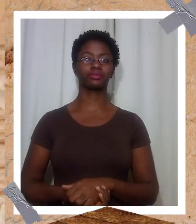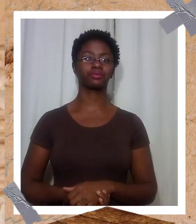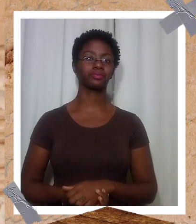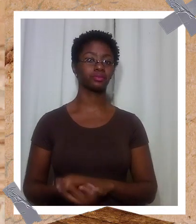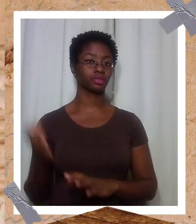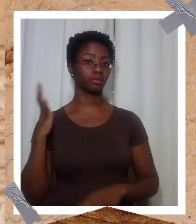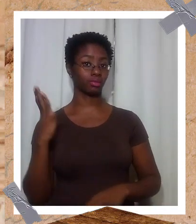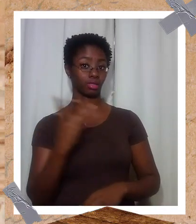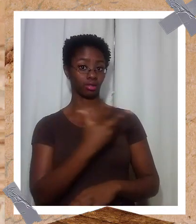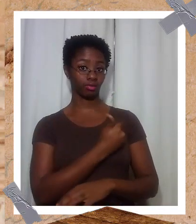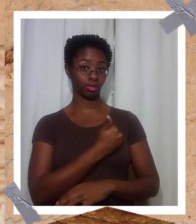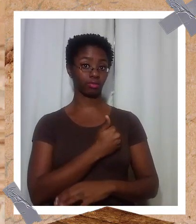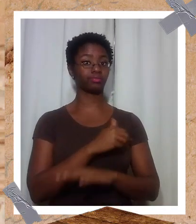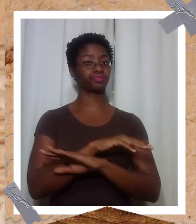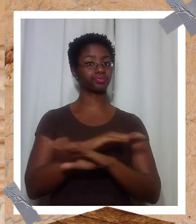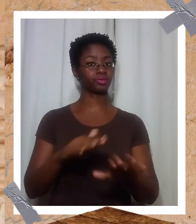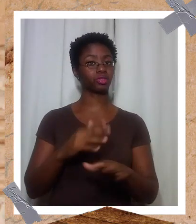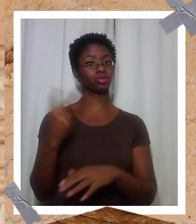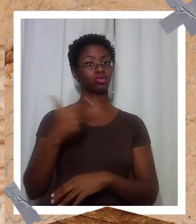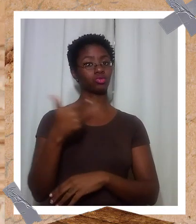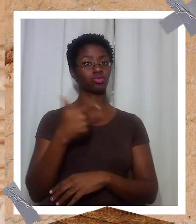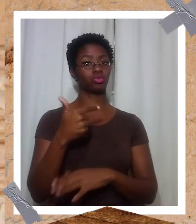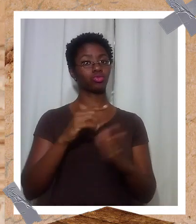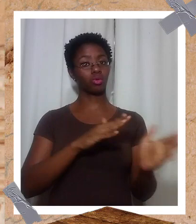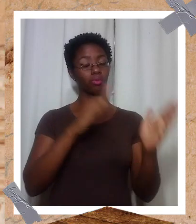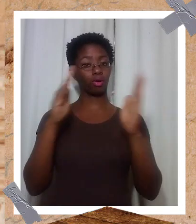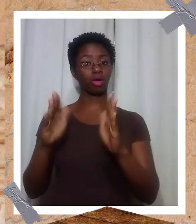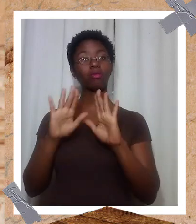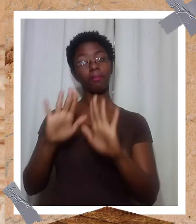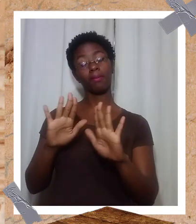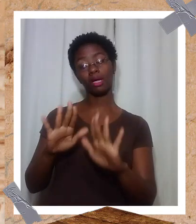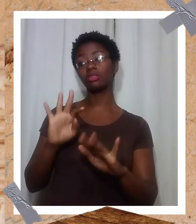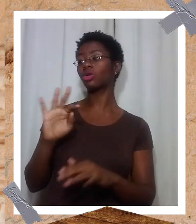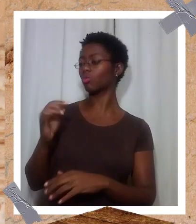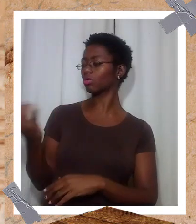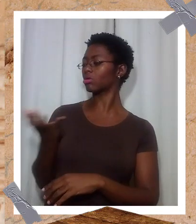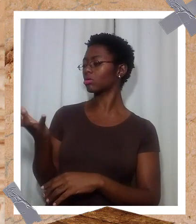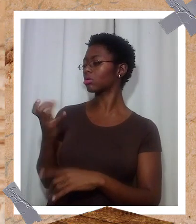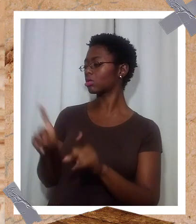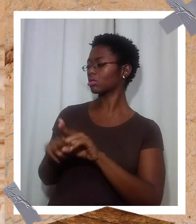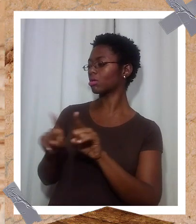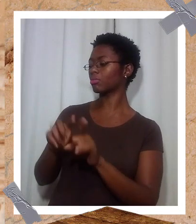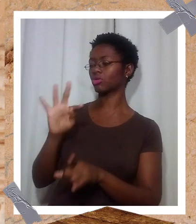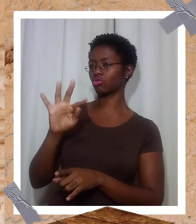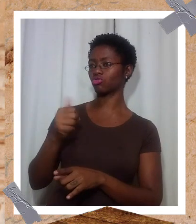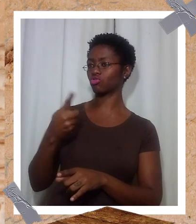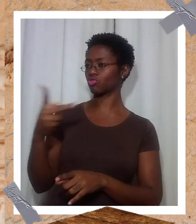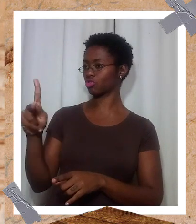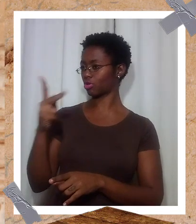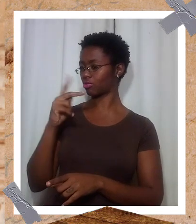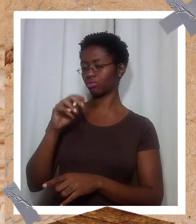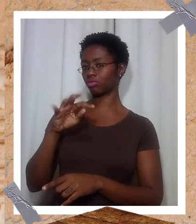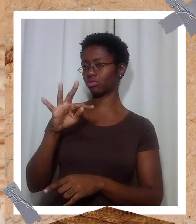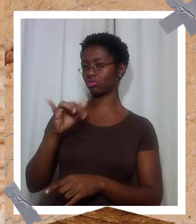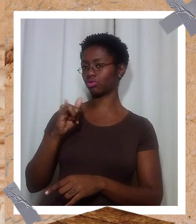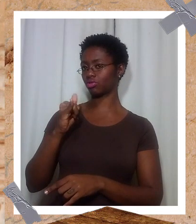Maravilha, a gente vai encerrar esse segundo bloco, mas antes eu queria também ouvir o Tião, que tem essa identidade de ser